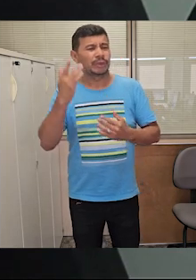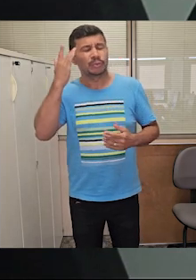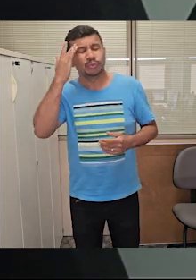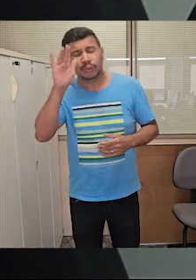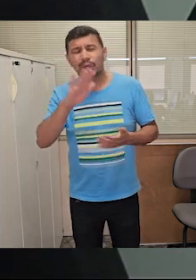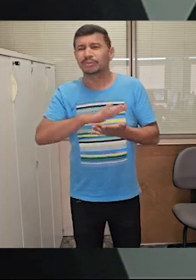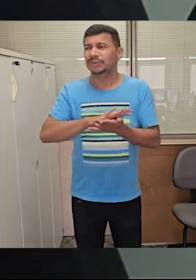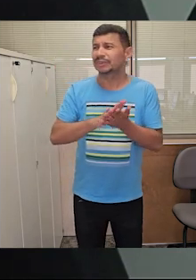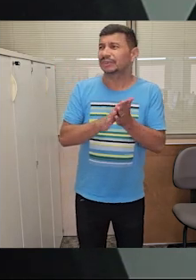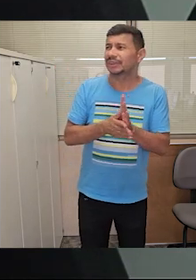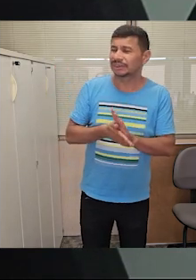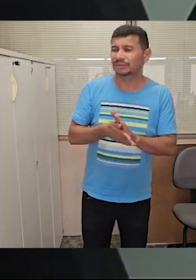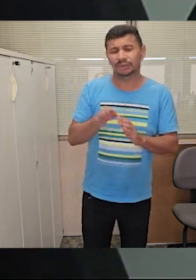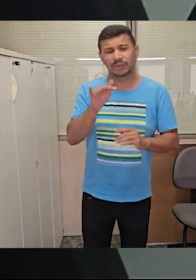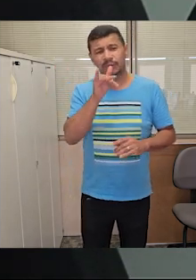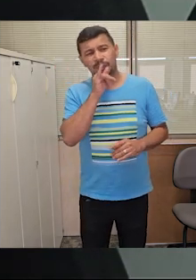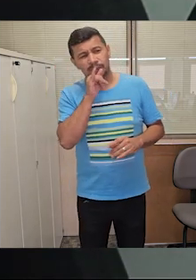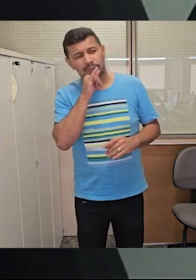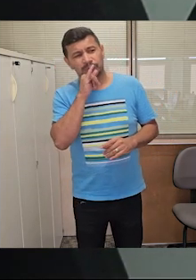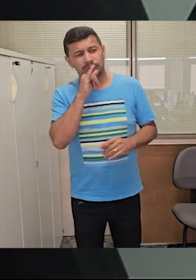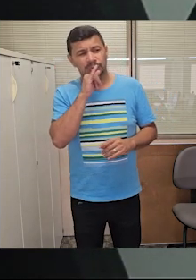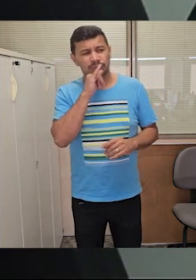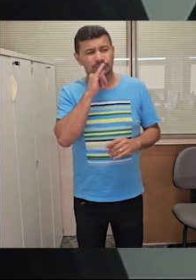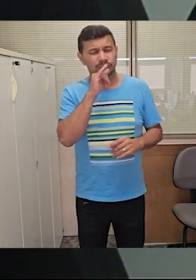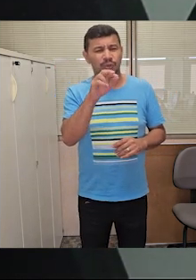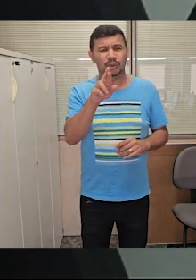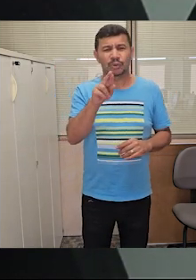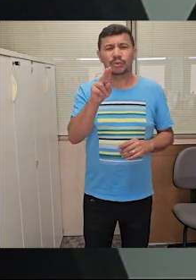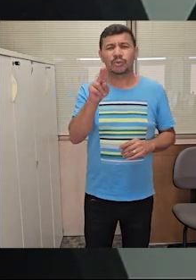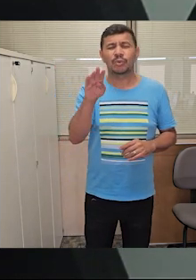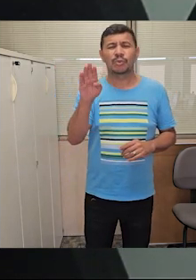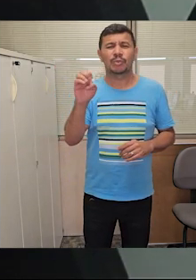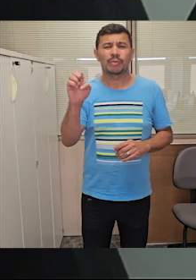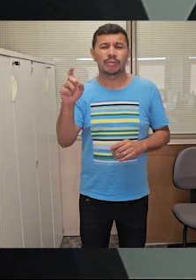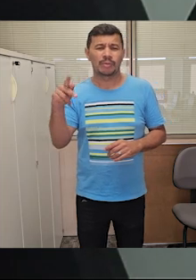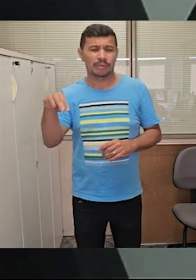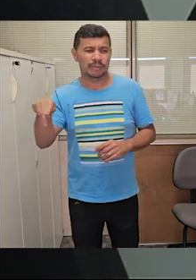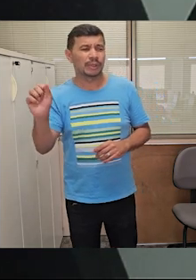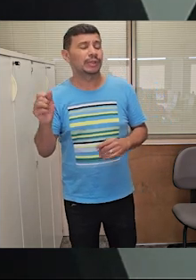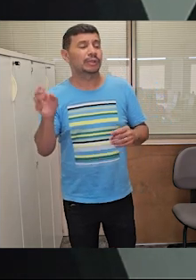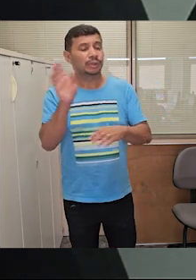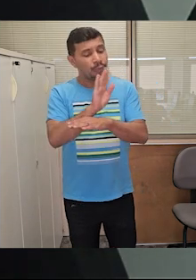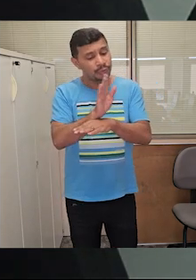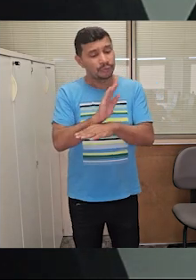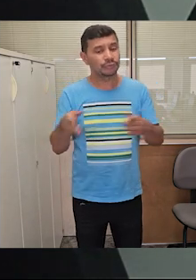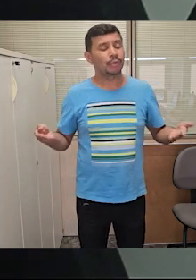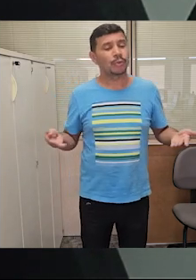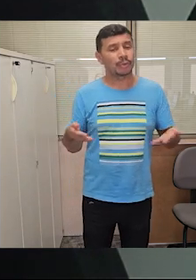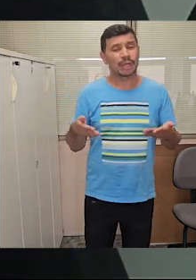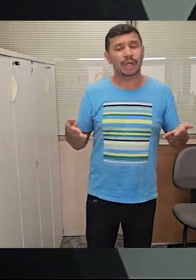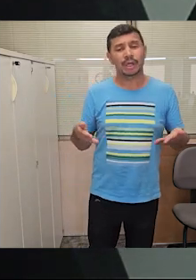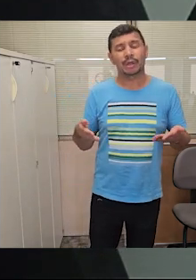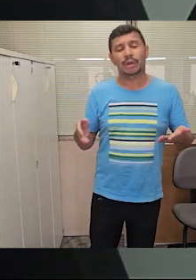hoje. Por exemplo, o companheiro Rubens Paiva, que teve o filme agora. Do filme Ainda Estou Aqui. Entende?